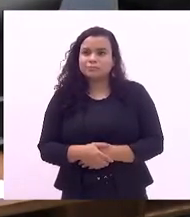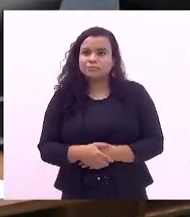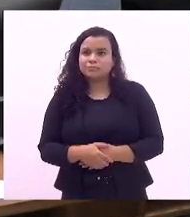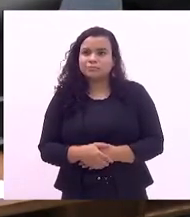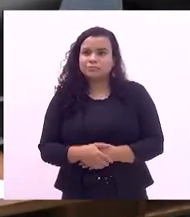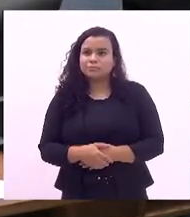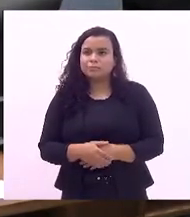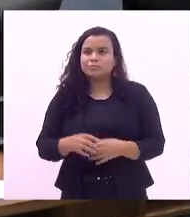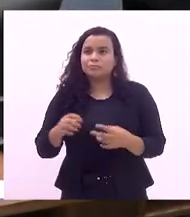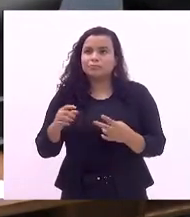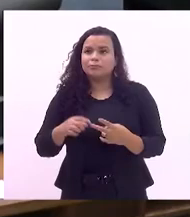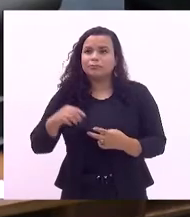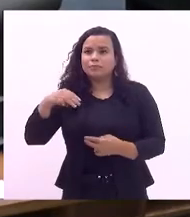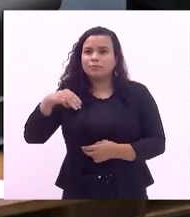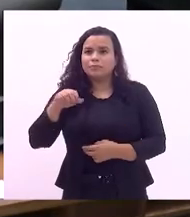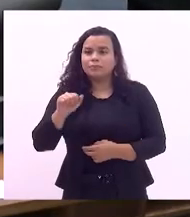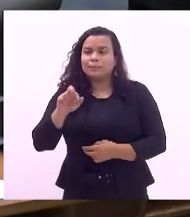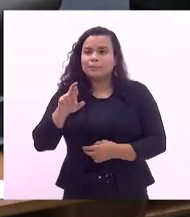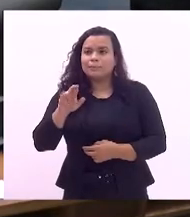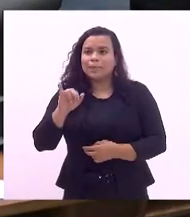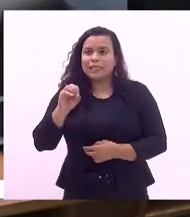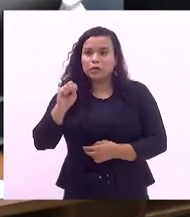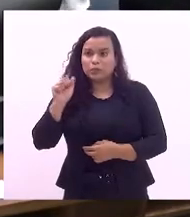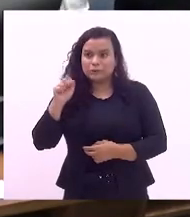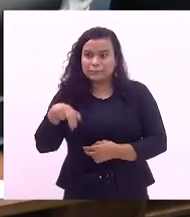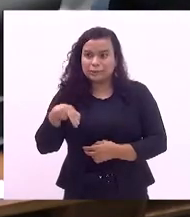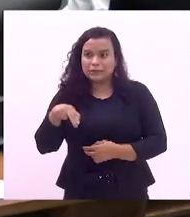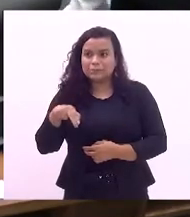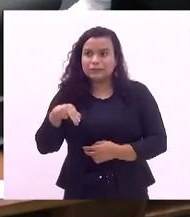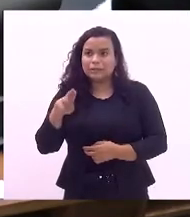Oi Mariozan real Balbino